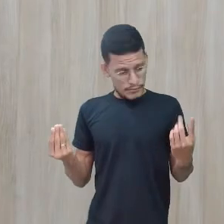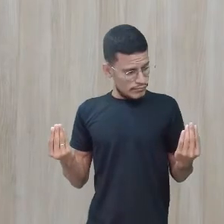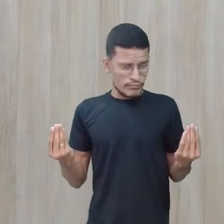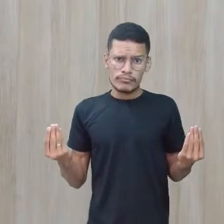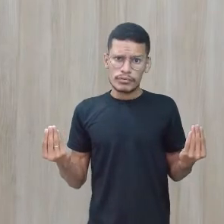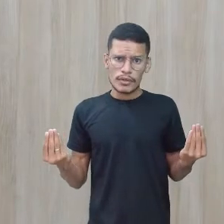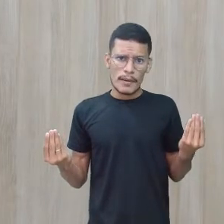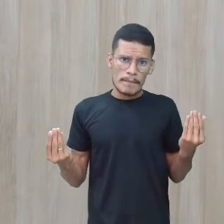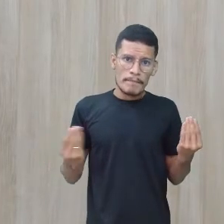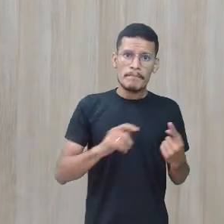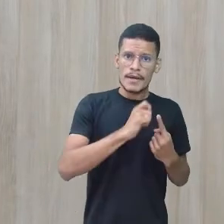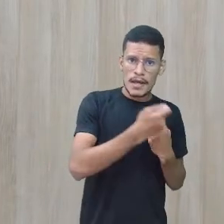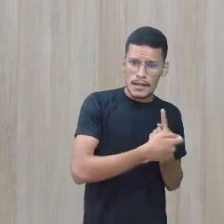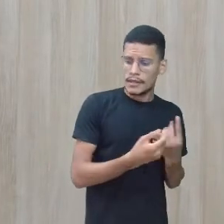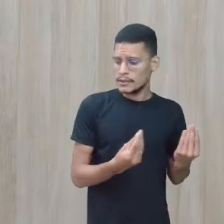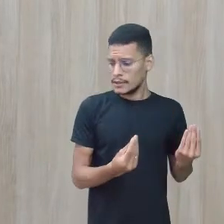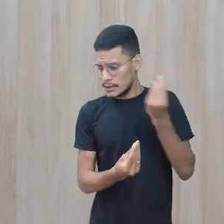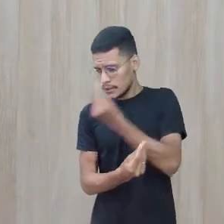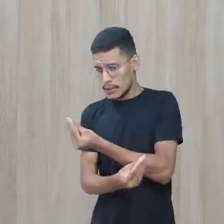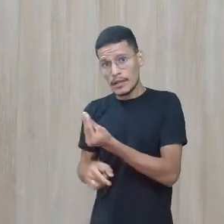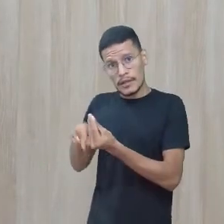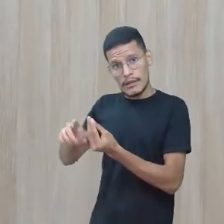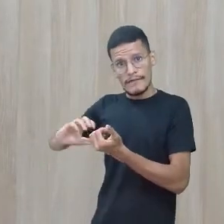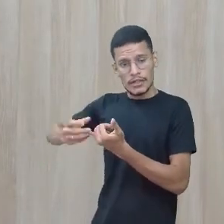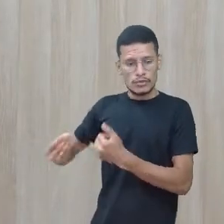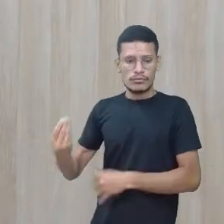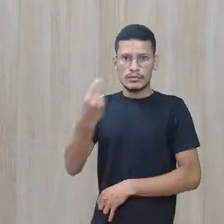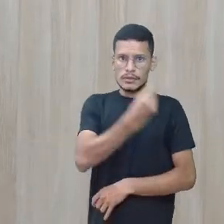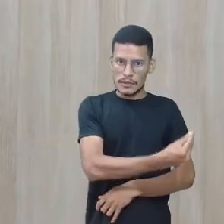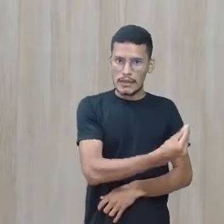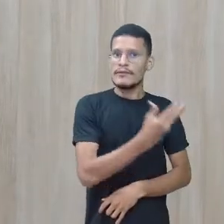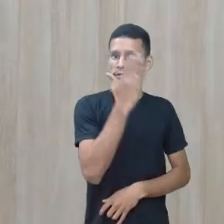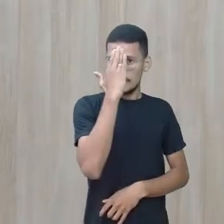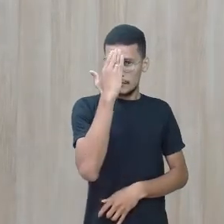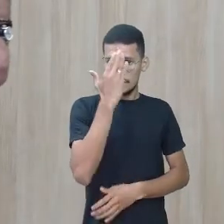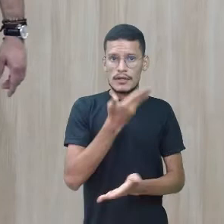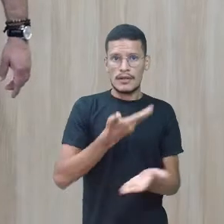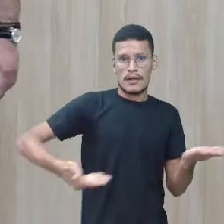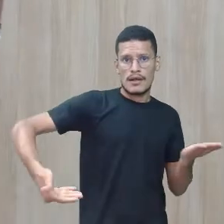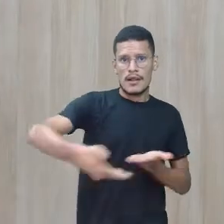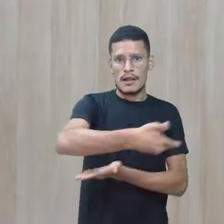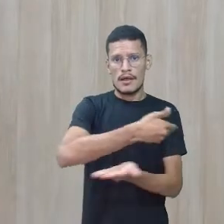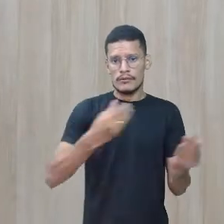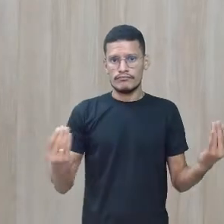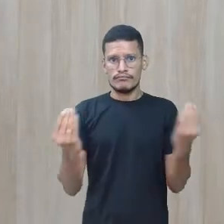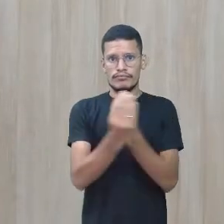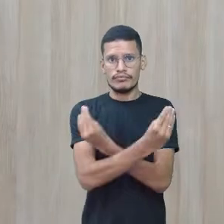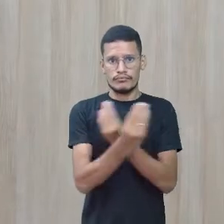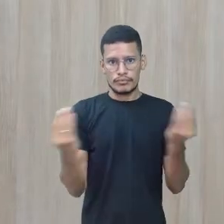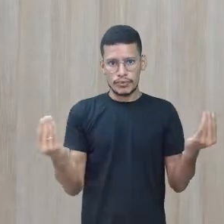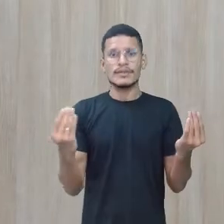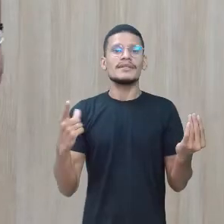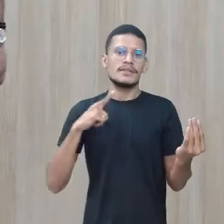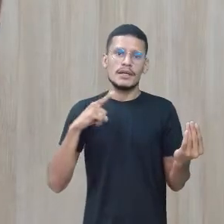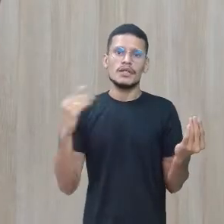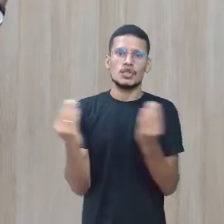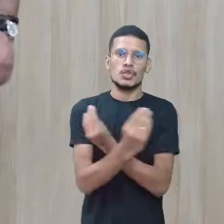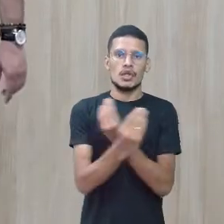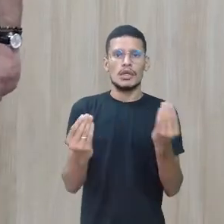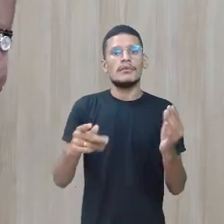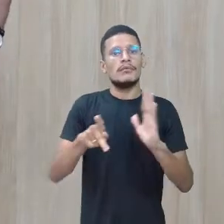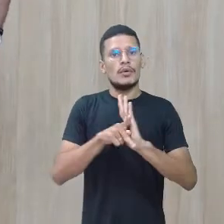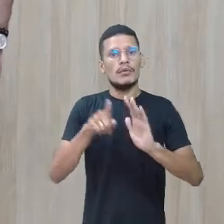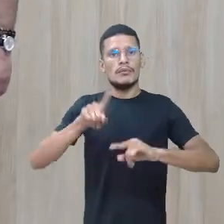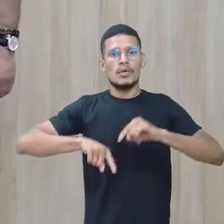né, uma porção das bananas dele pelo feijão do outro, né? Então, havia a troca, né, de produtos